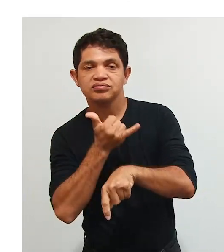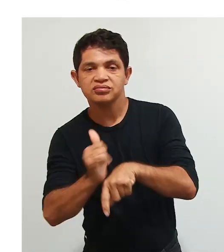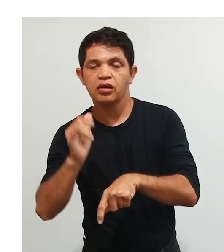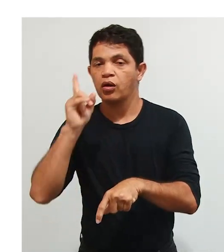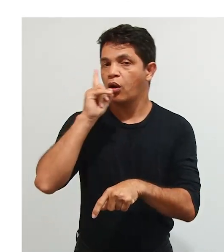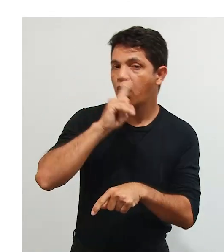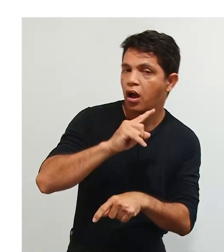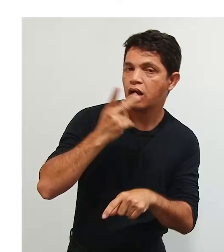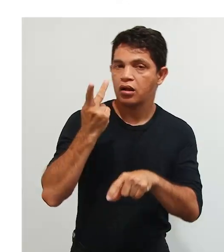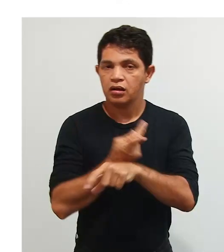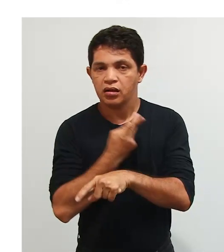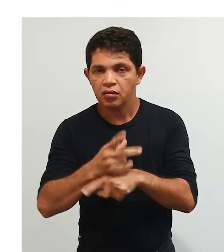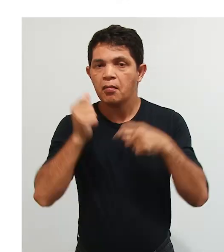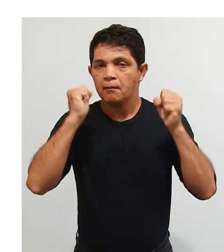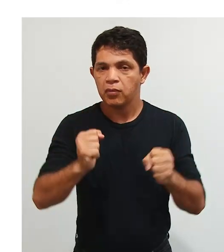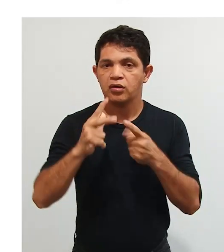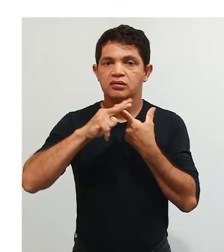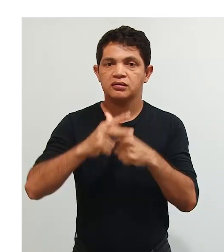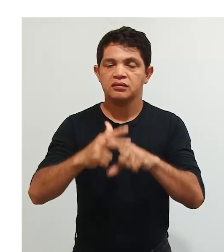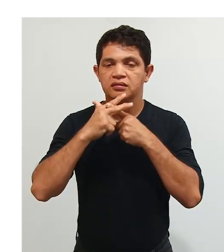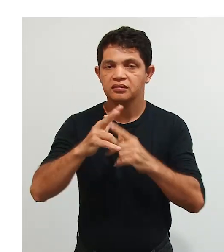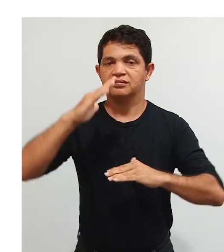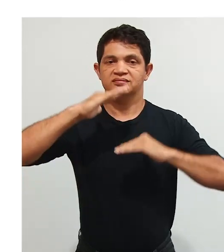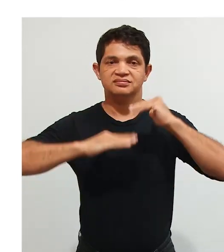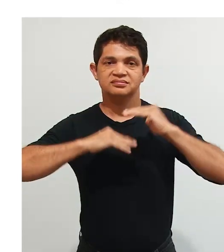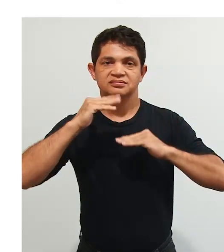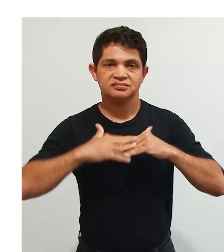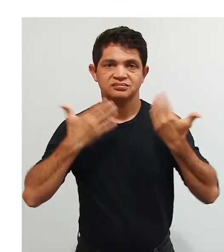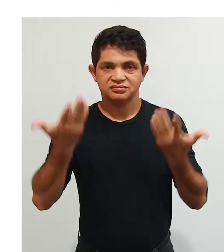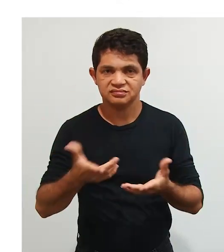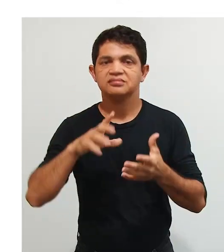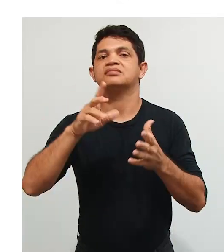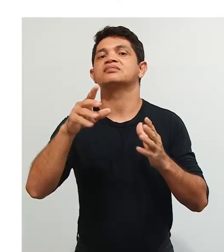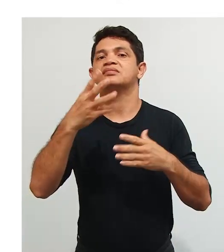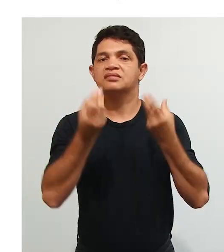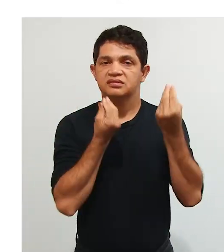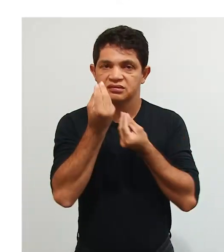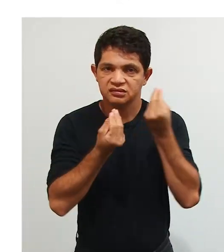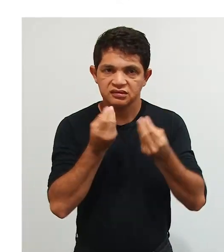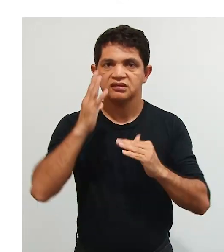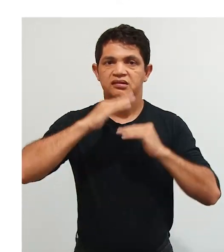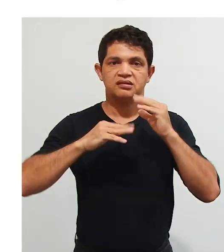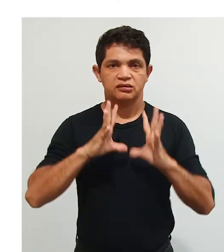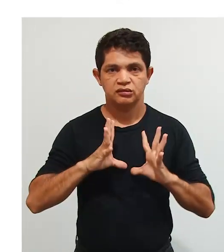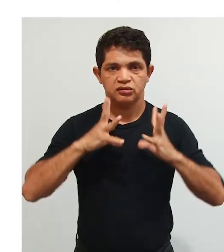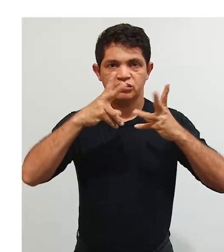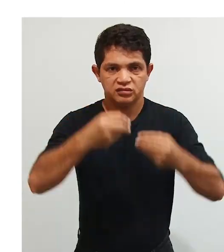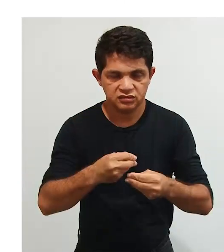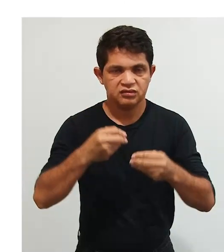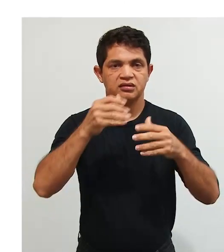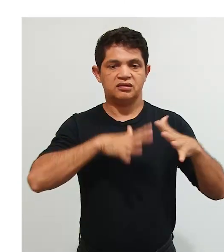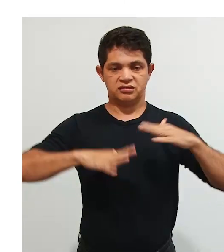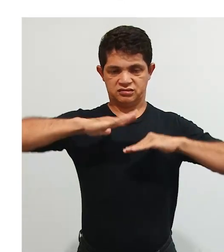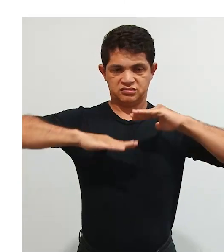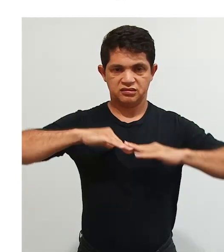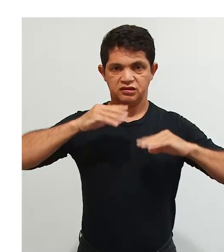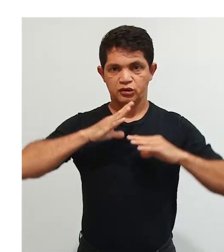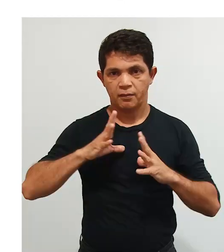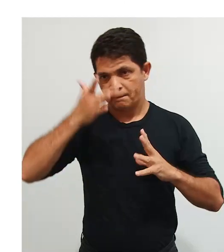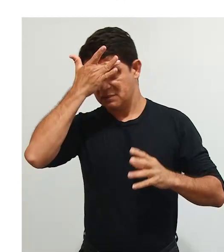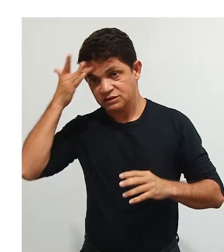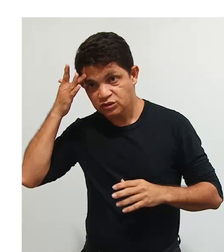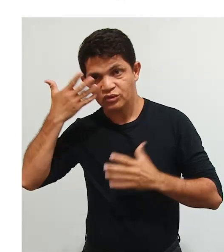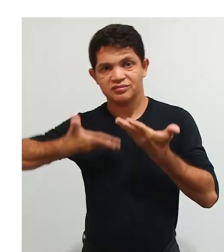possibilidade de aumento de desempenho e de produtividade nos nossos espaços profissionais. E